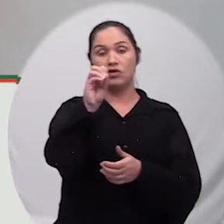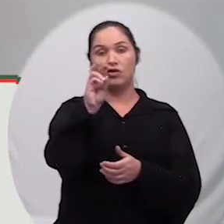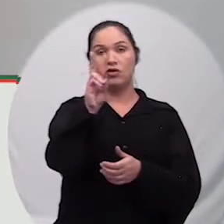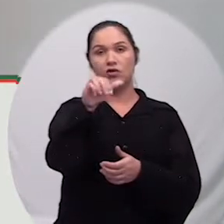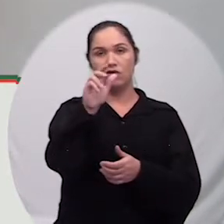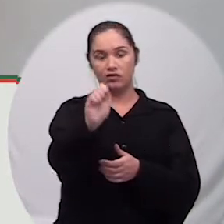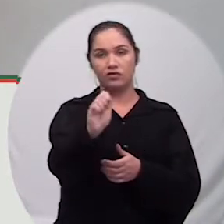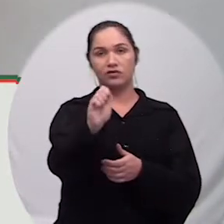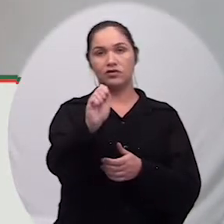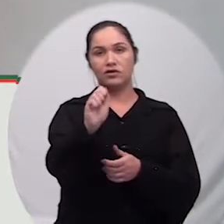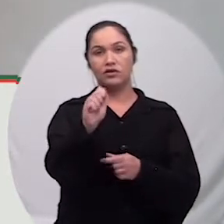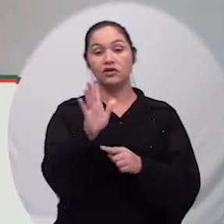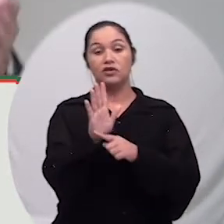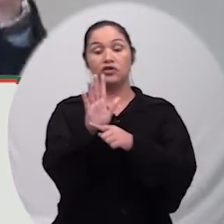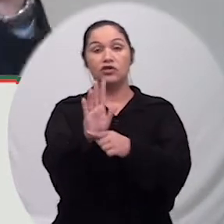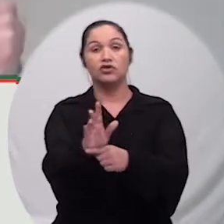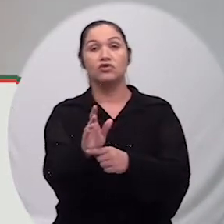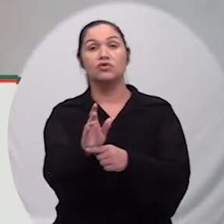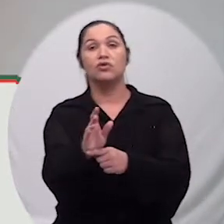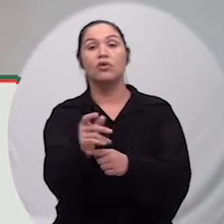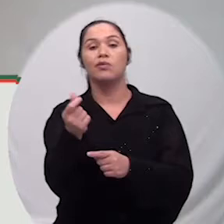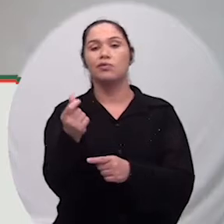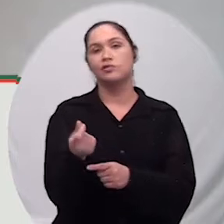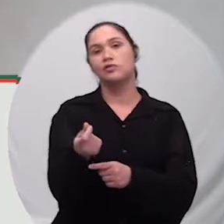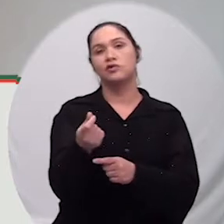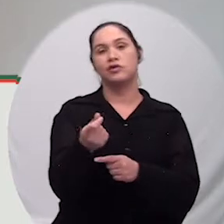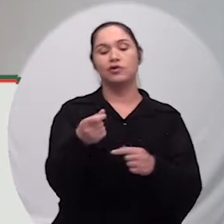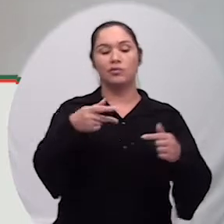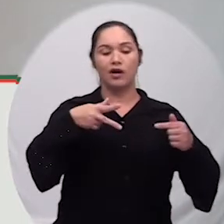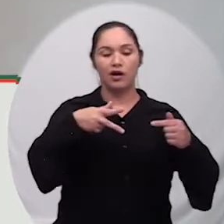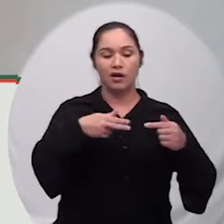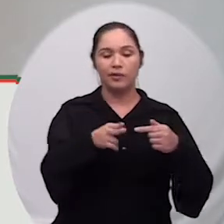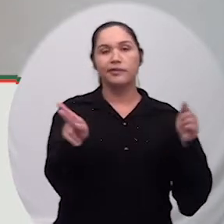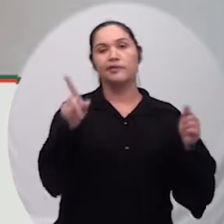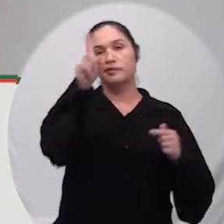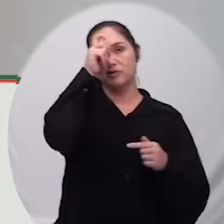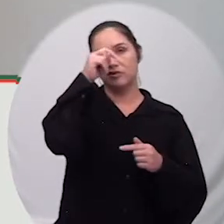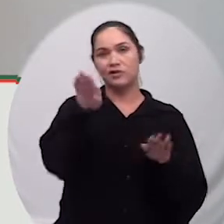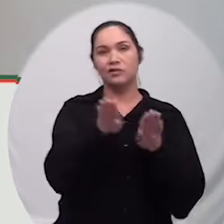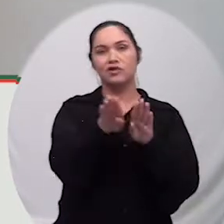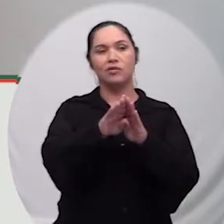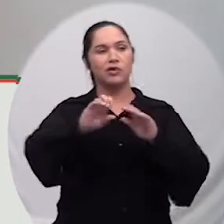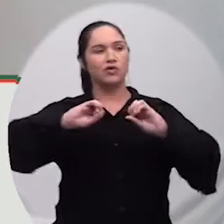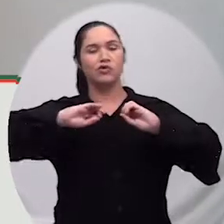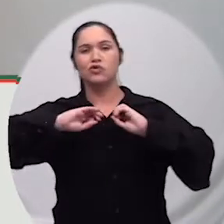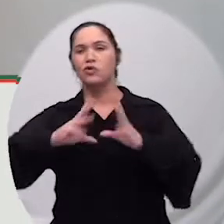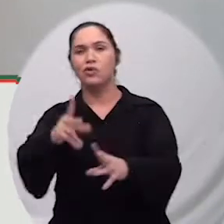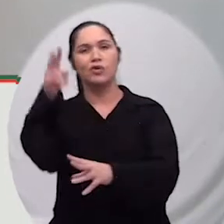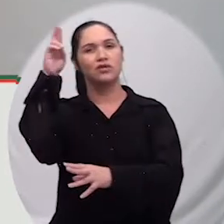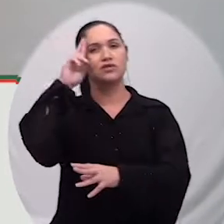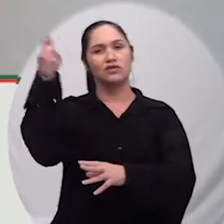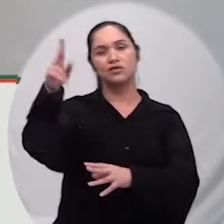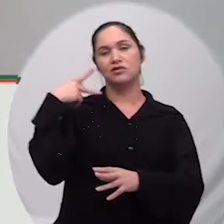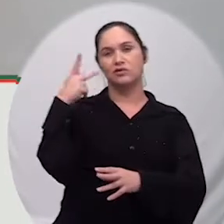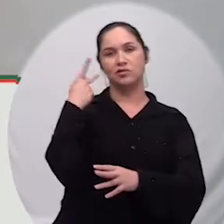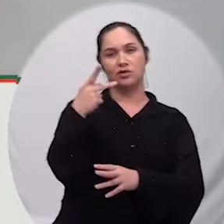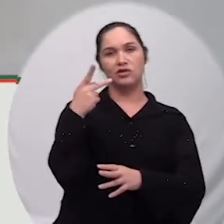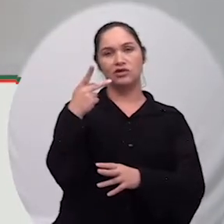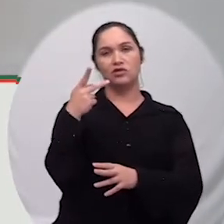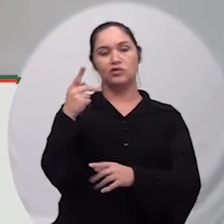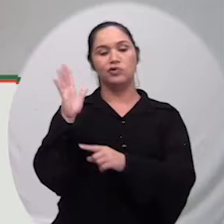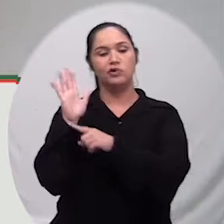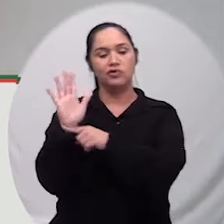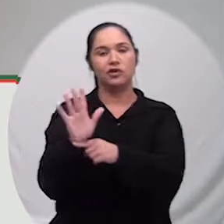Materno Infantil Santa Catarina. E de todas as outras lideranças políticas que se fizeram presentes naquela inauguração, que direto ou